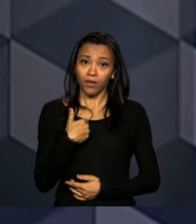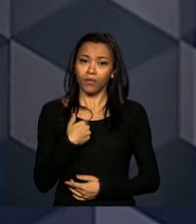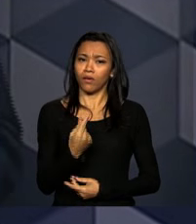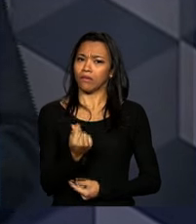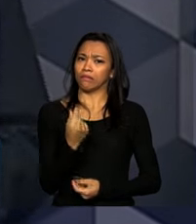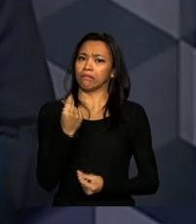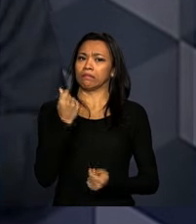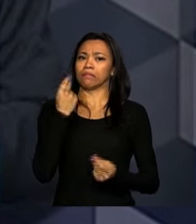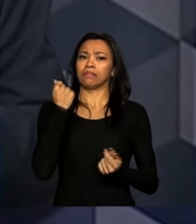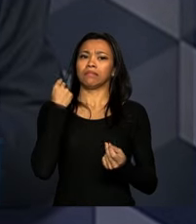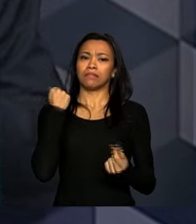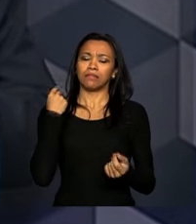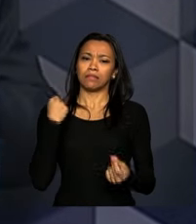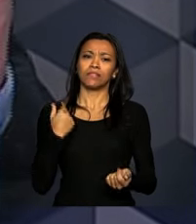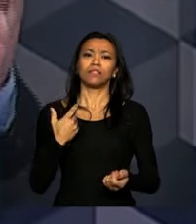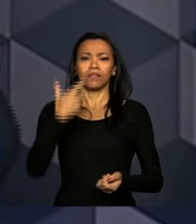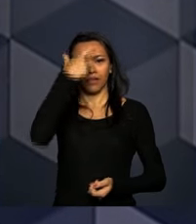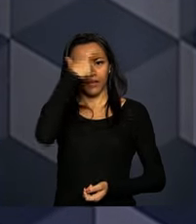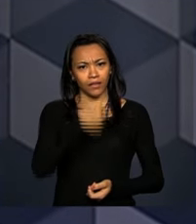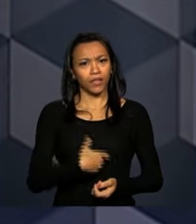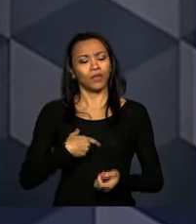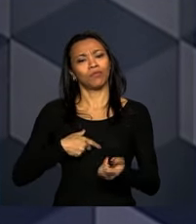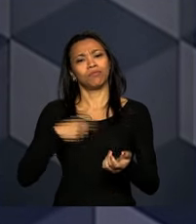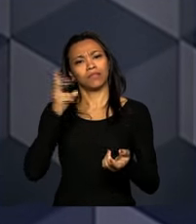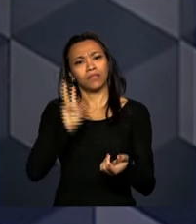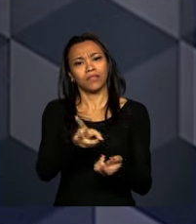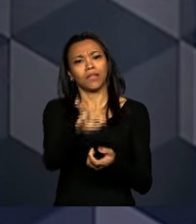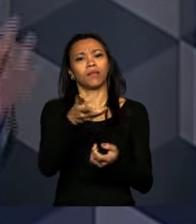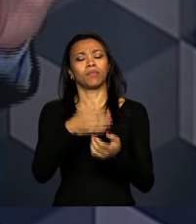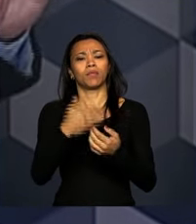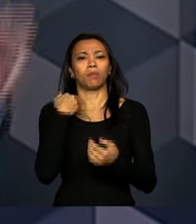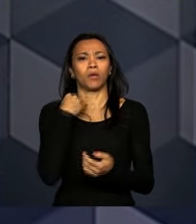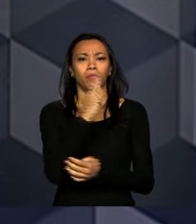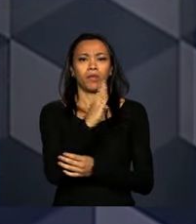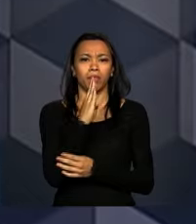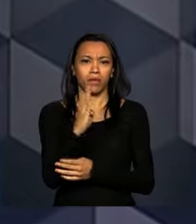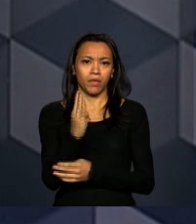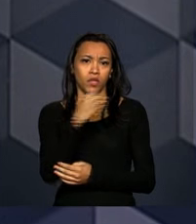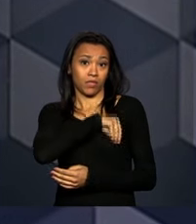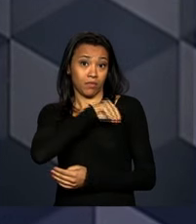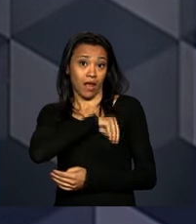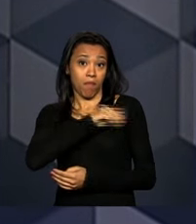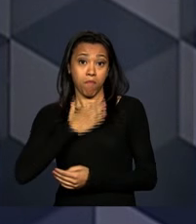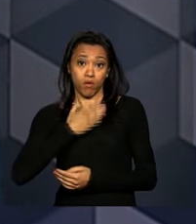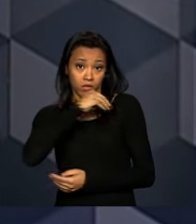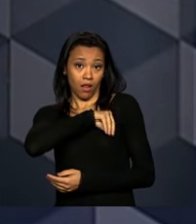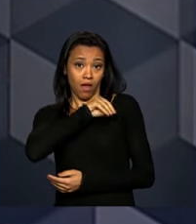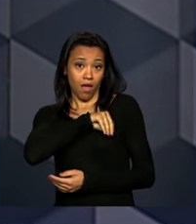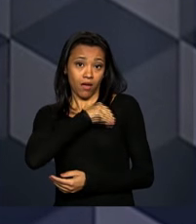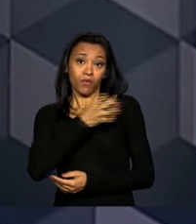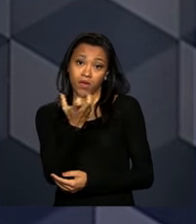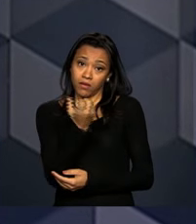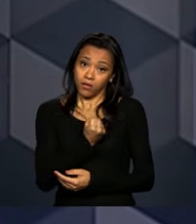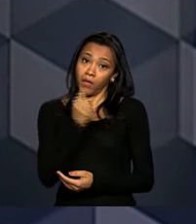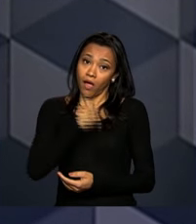Brasil desde que eu recebo os meus primeiros salários na minha jornada de trabalho, que com muita